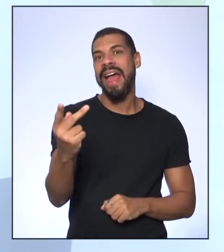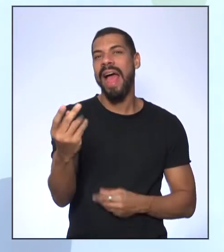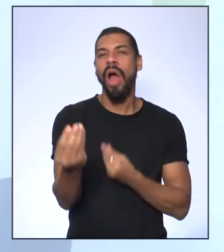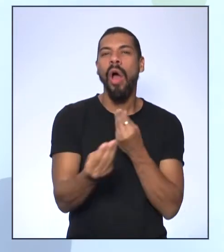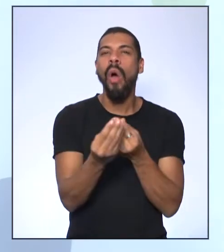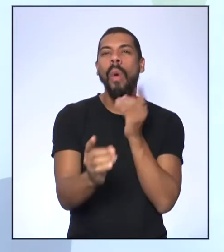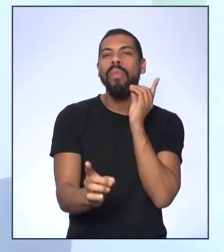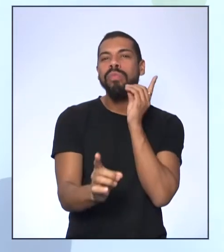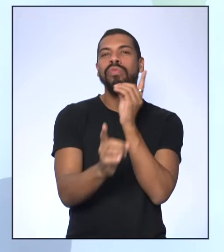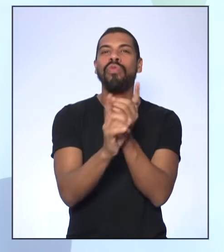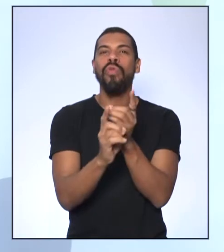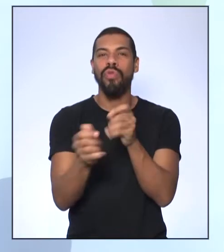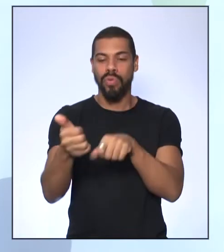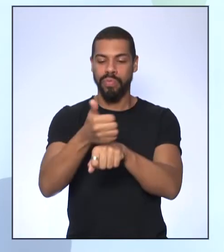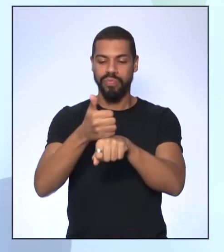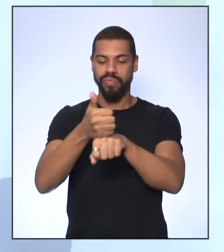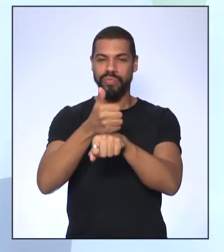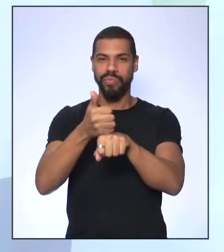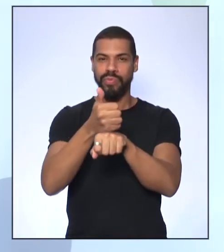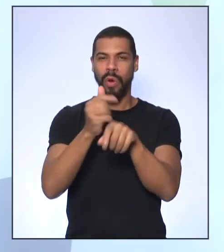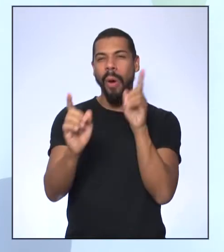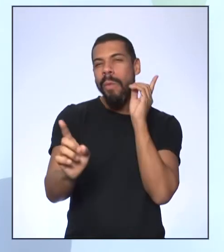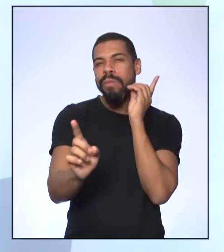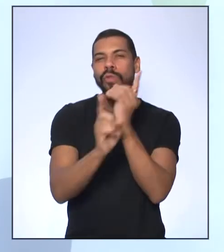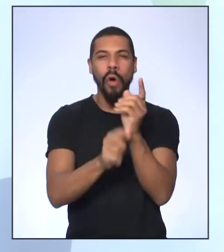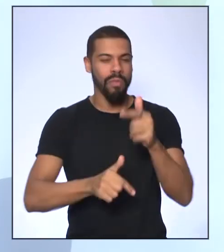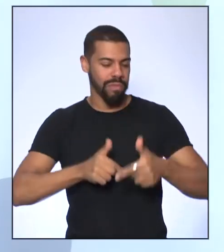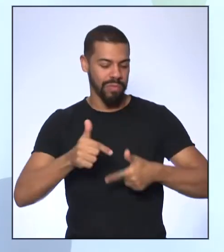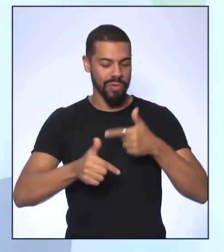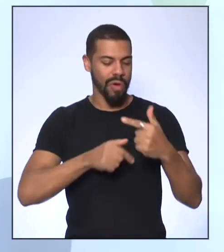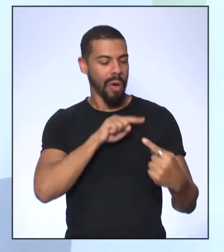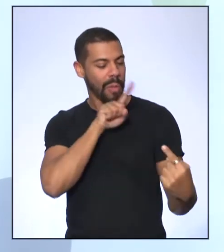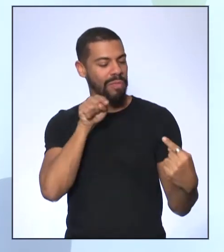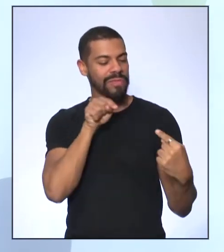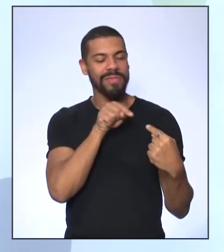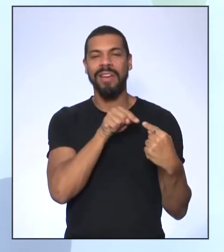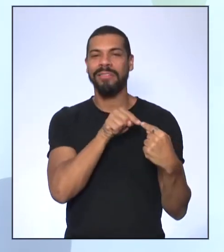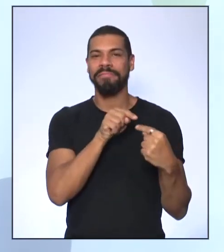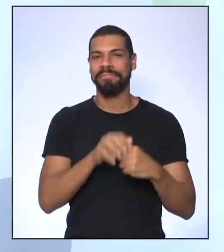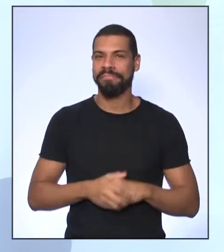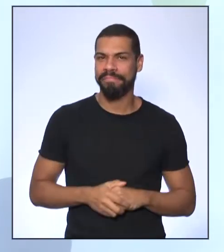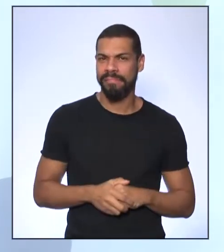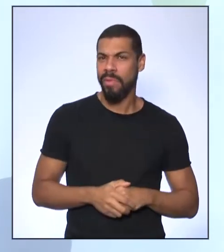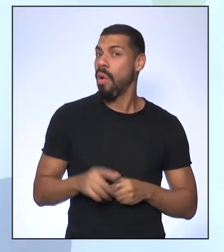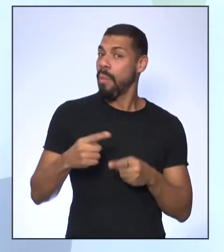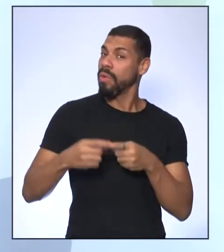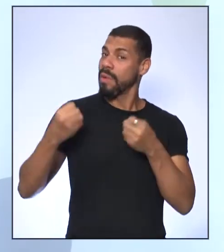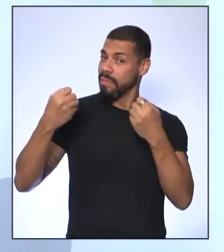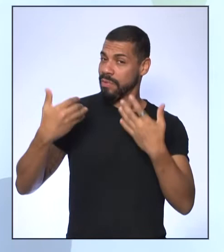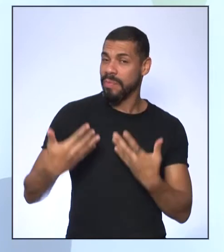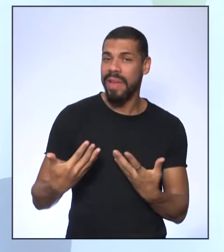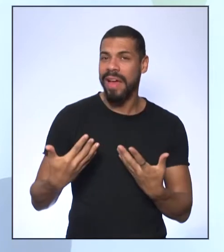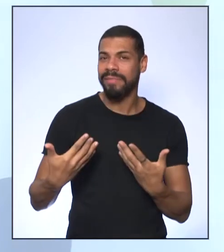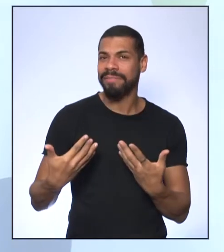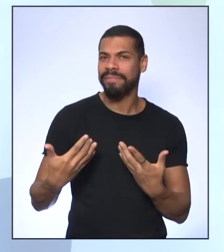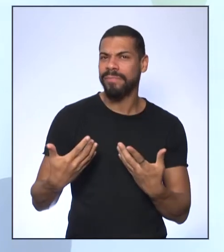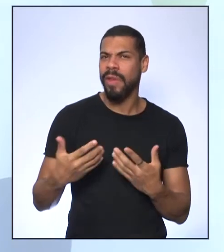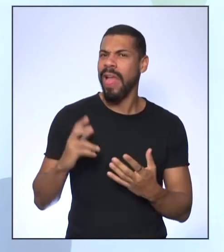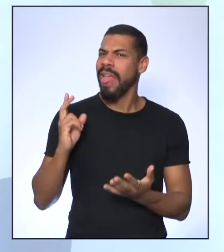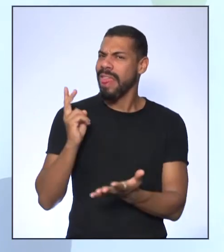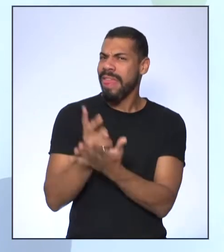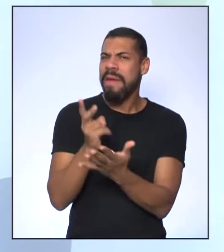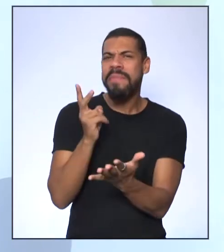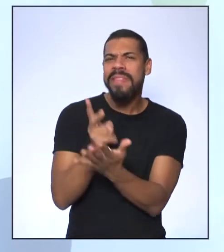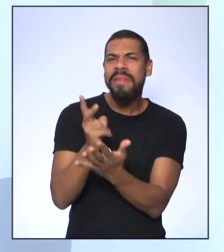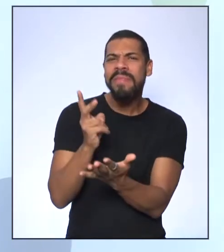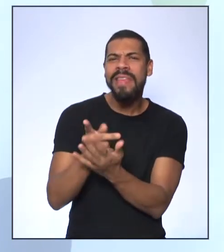conquista profissional, né? Buscar a conquista profissional, o seu objeto de desejo, né? Por que não contar história? Na verdade, o tempo todo nós